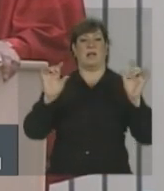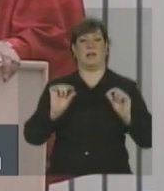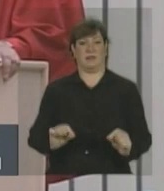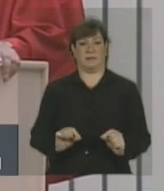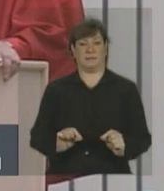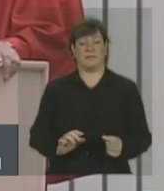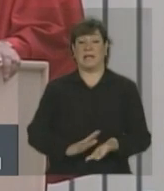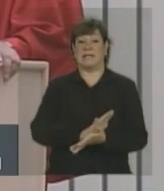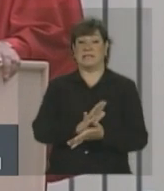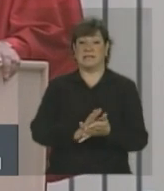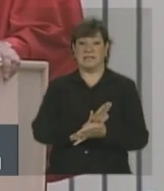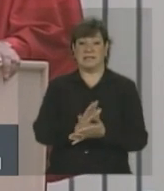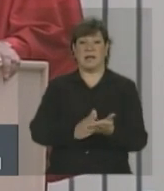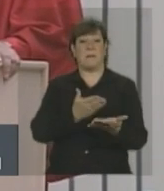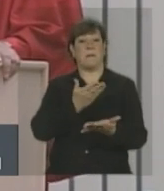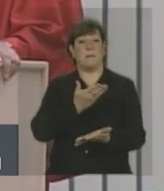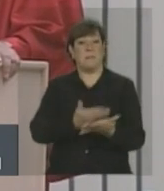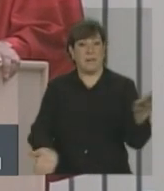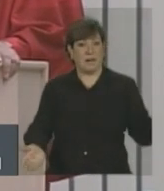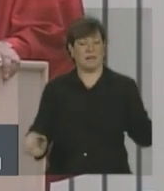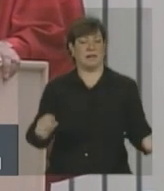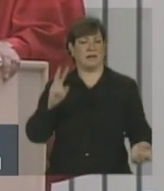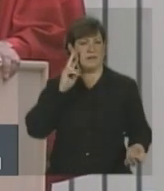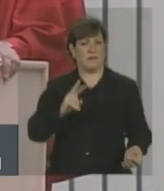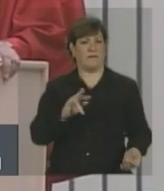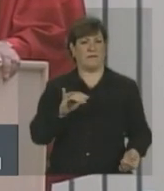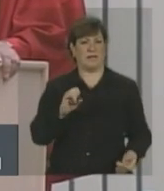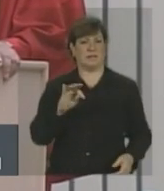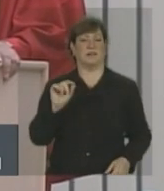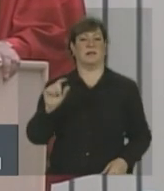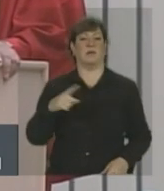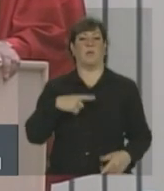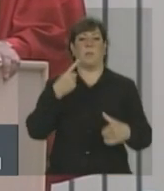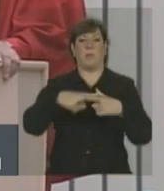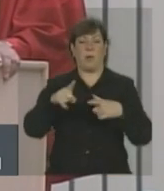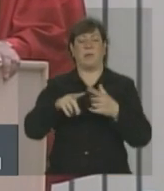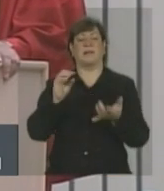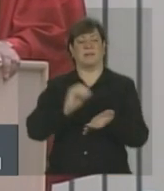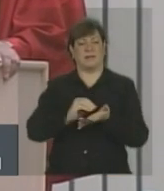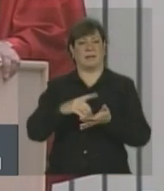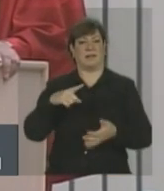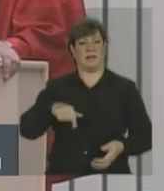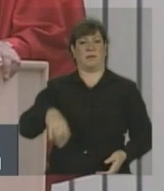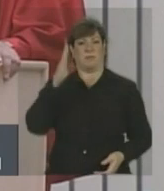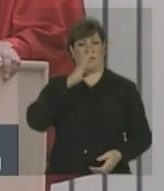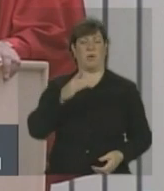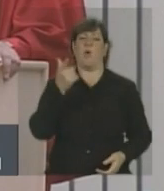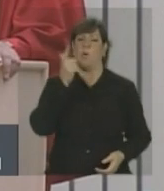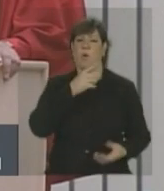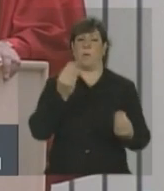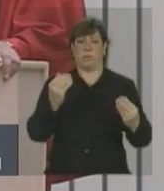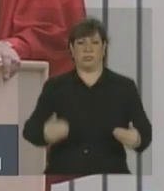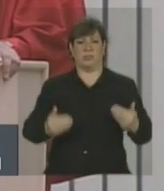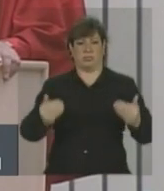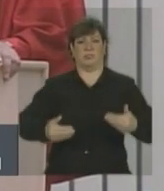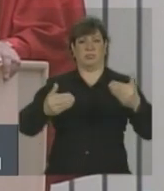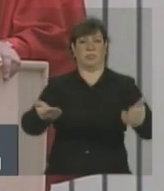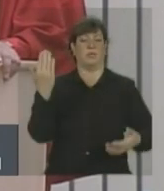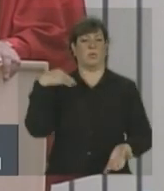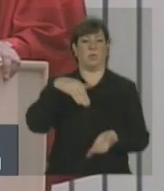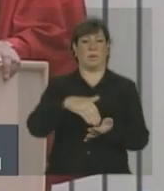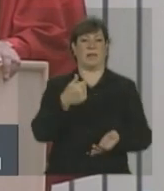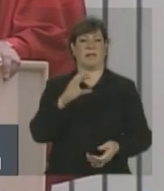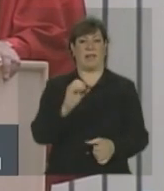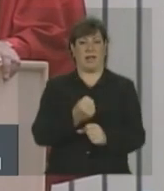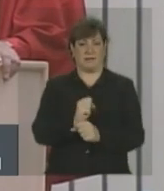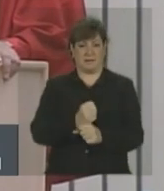problemas que ainda persistem no Brasil, conseguimos lograr grandes avanços nesses 10 últimos anos, em matéria